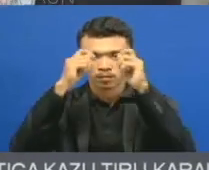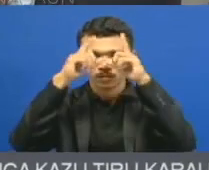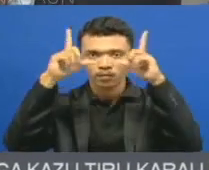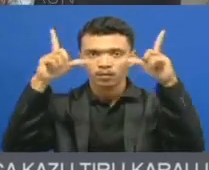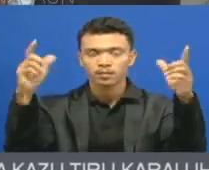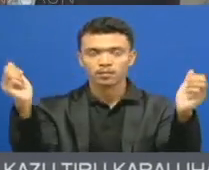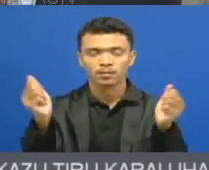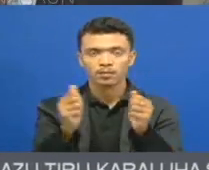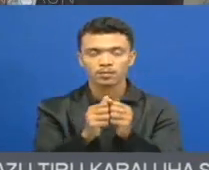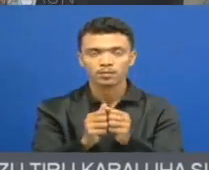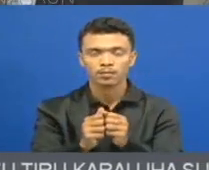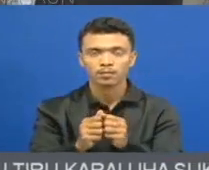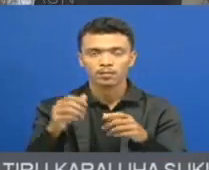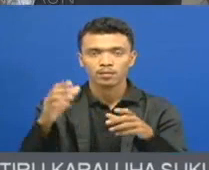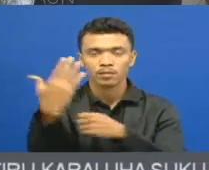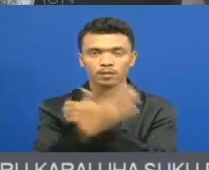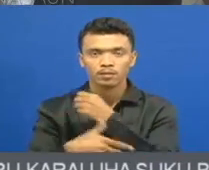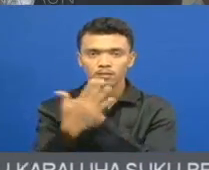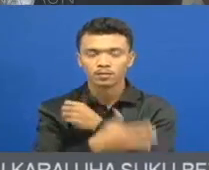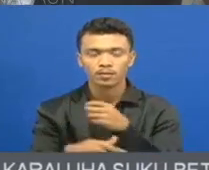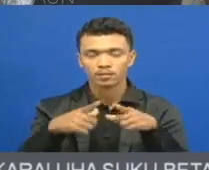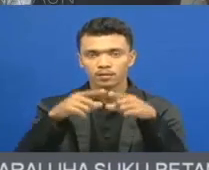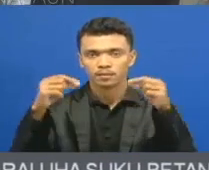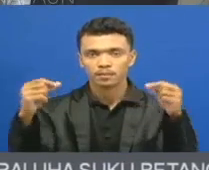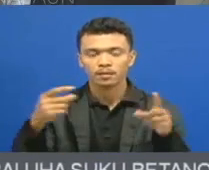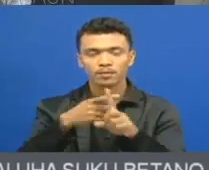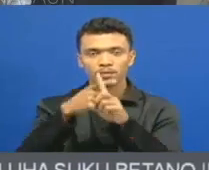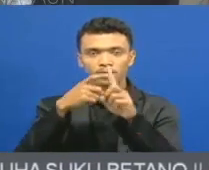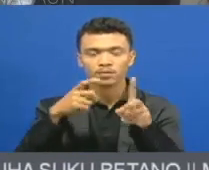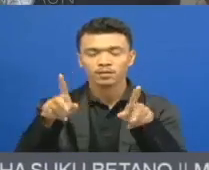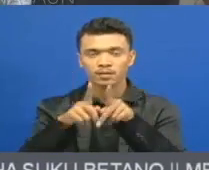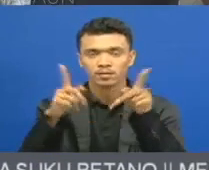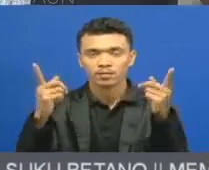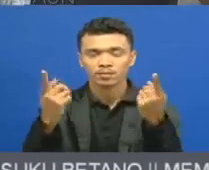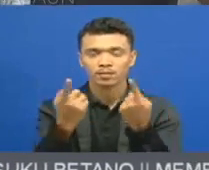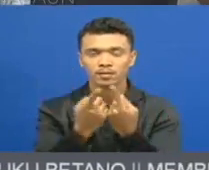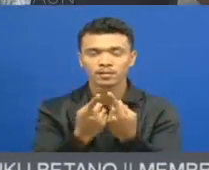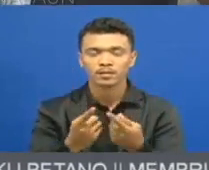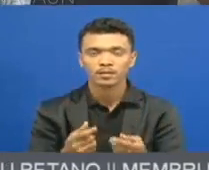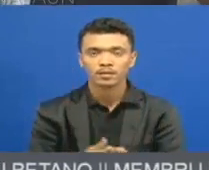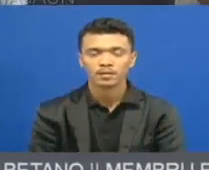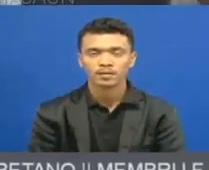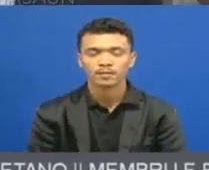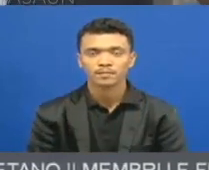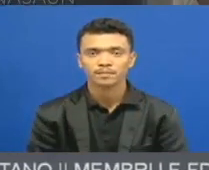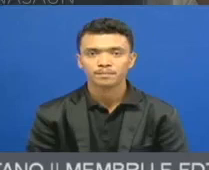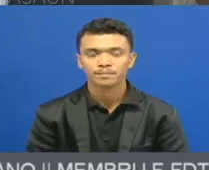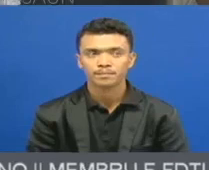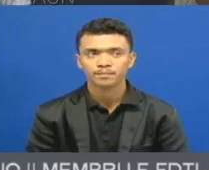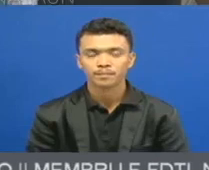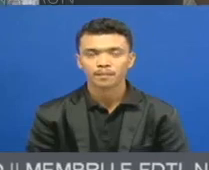ho nação Japão, liu husi companhia Kochi